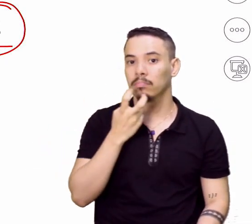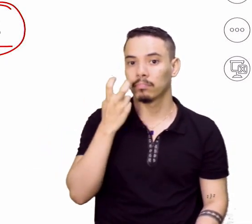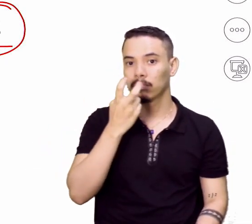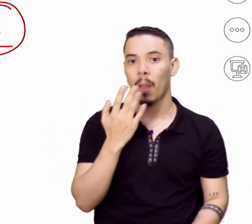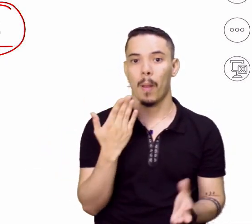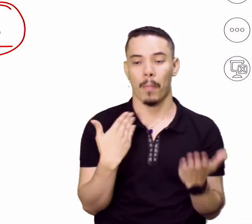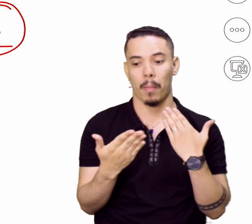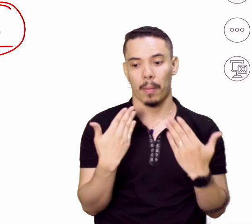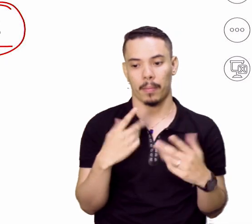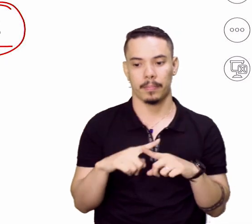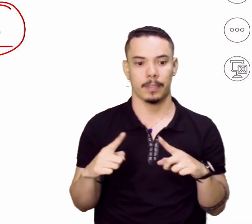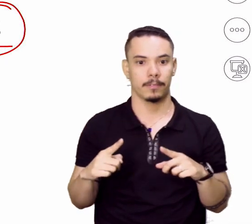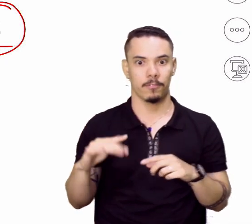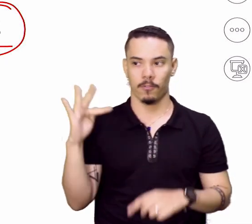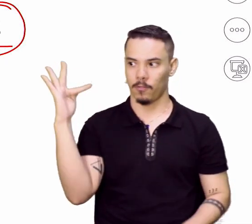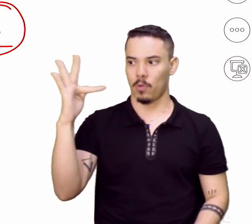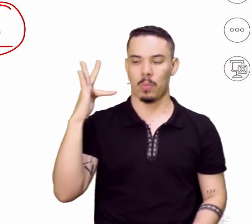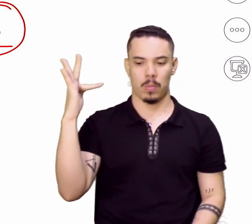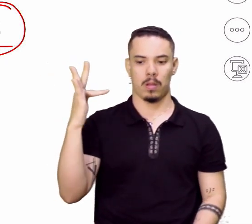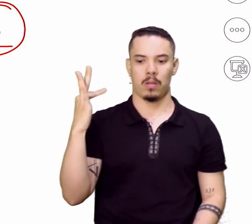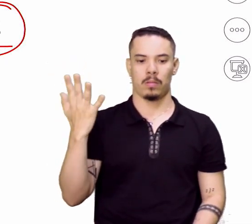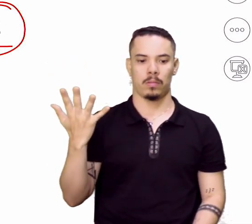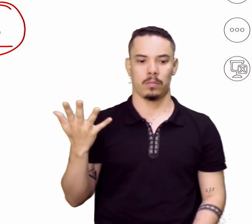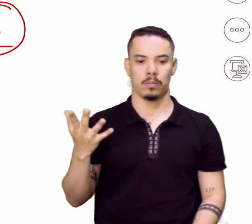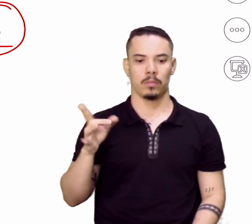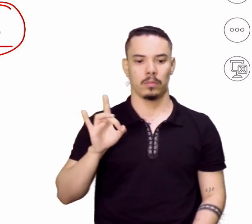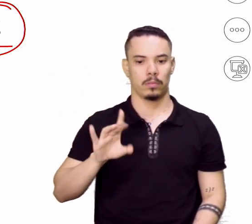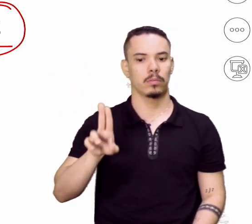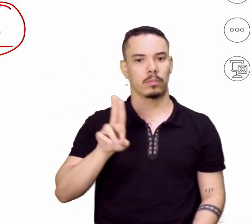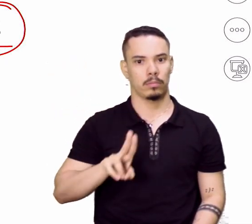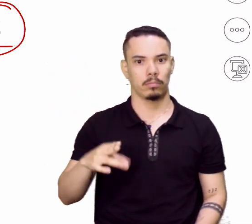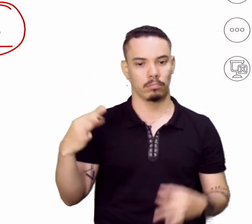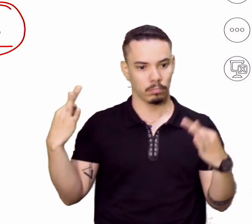linguagem formal, você só vai usar